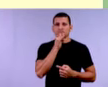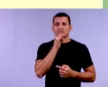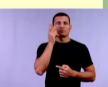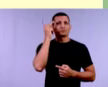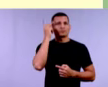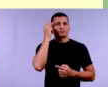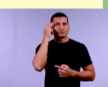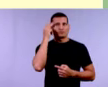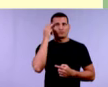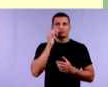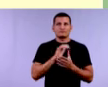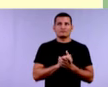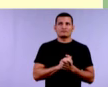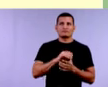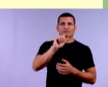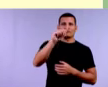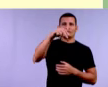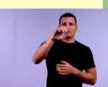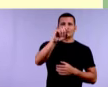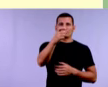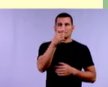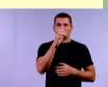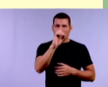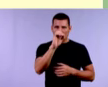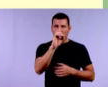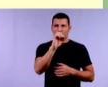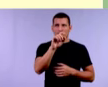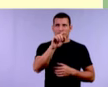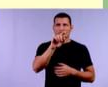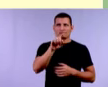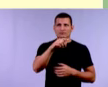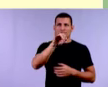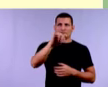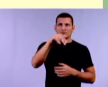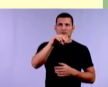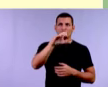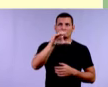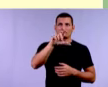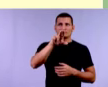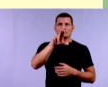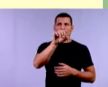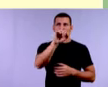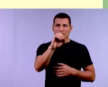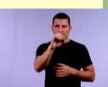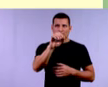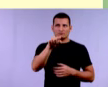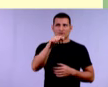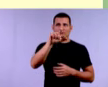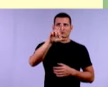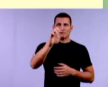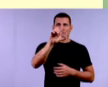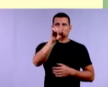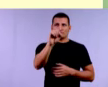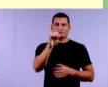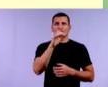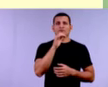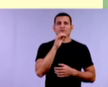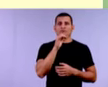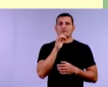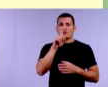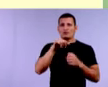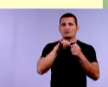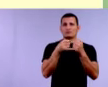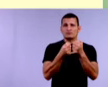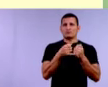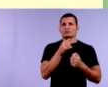comum, anexo, incluso, leso, que são adjetivos, certo? Por exemplo, anexa à